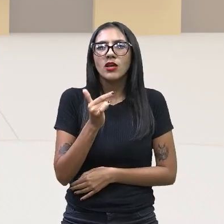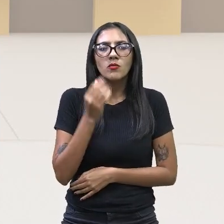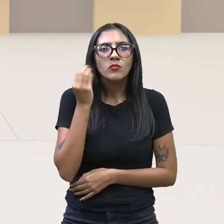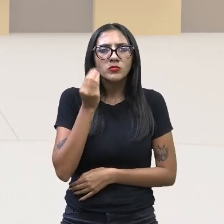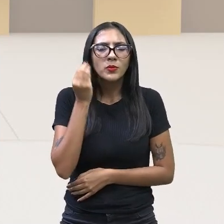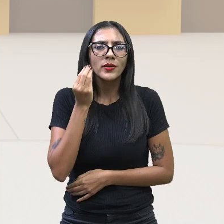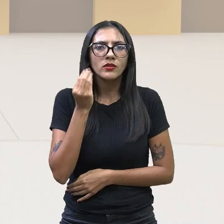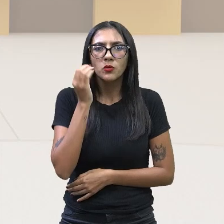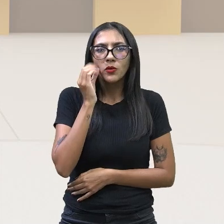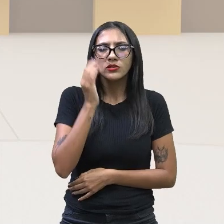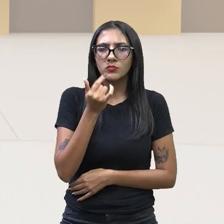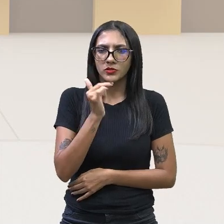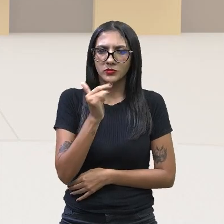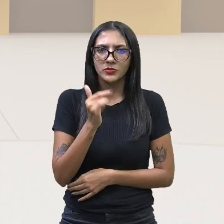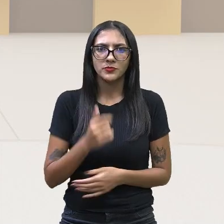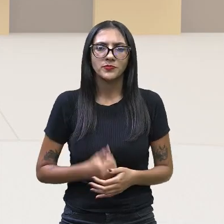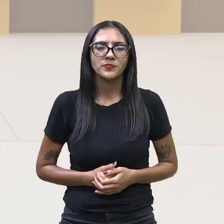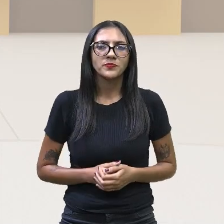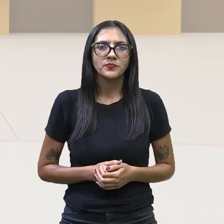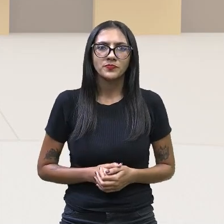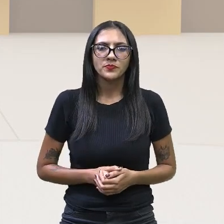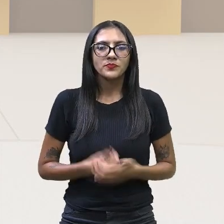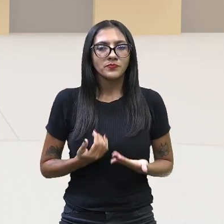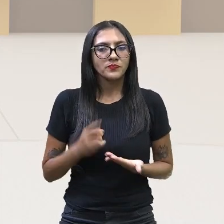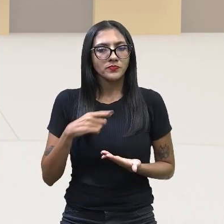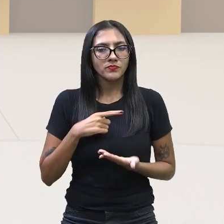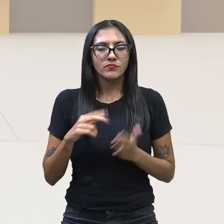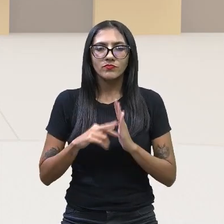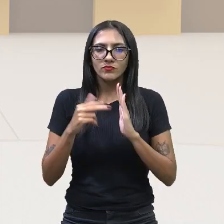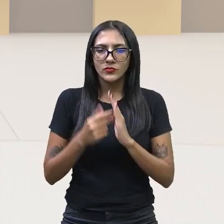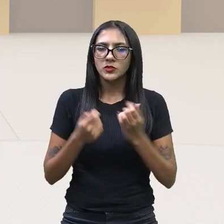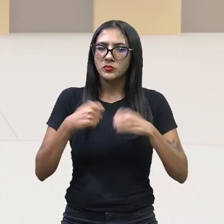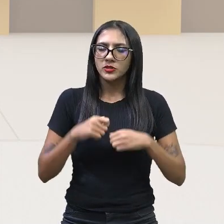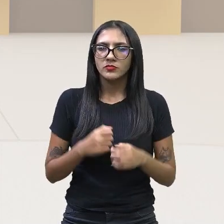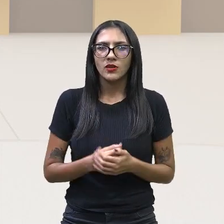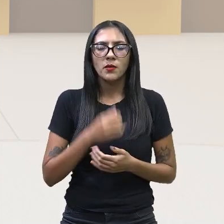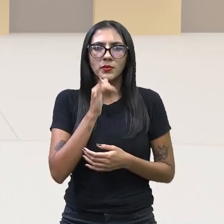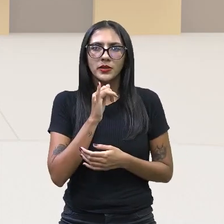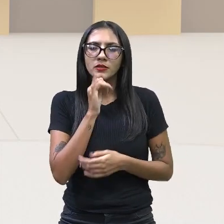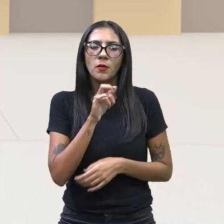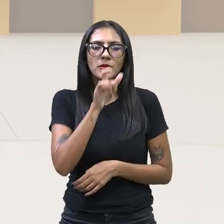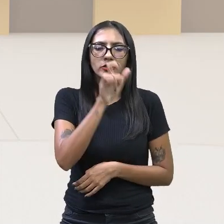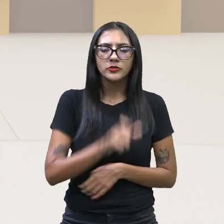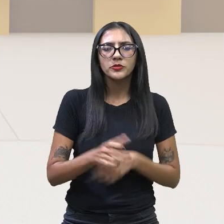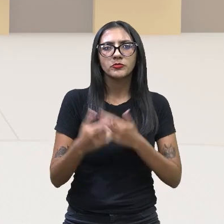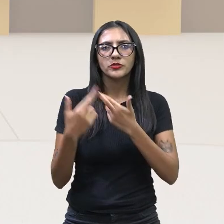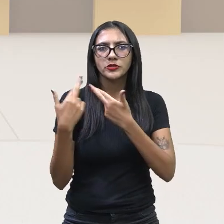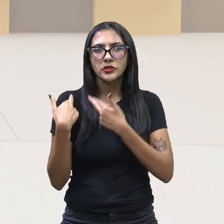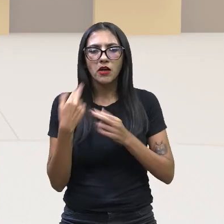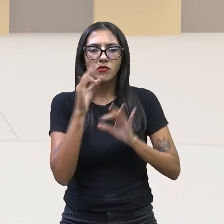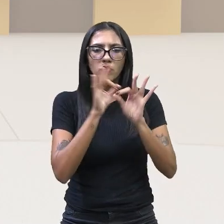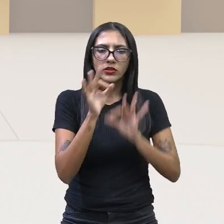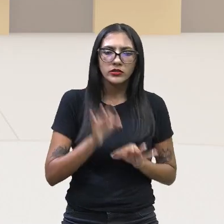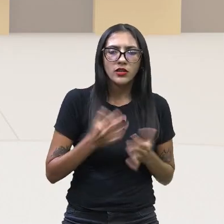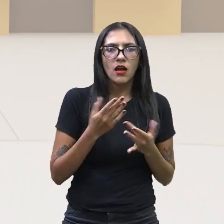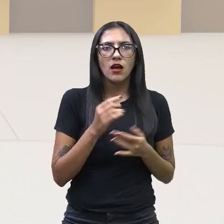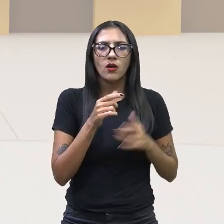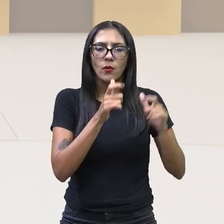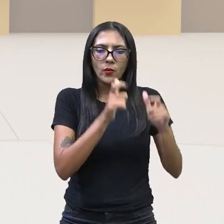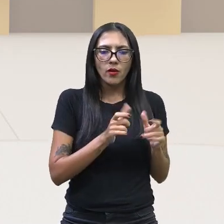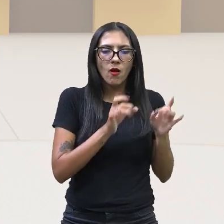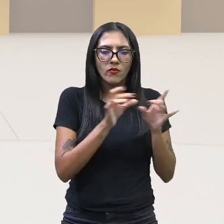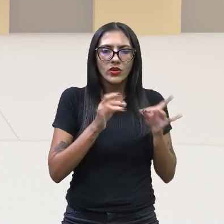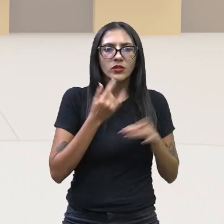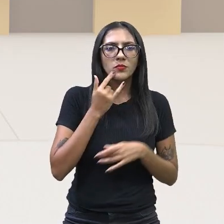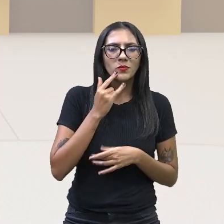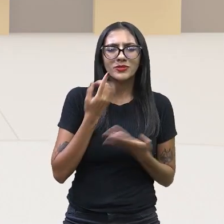teria, para definir a palavra barman, a gente teria que falar tudo isso. É aquela pessoa que faz drinks, que prepara drinks, que trabalha num bar, que não sei o quê. Olha